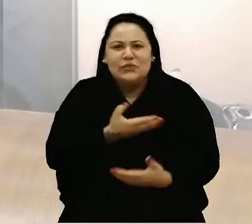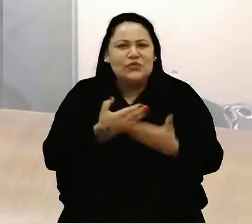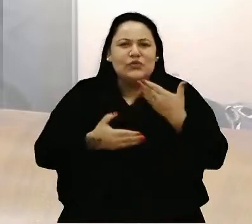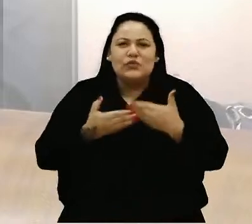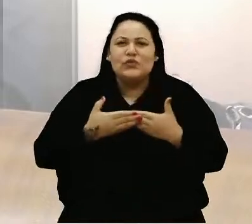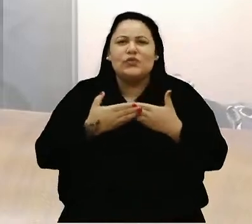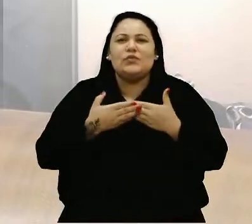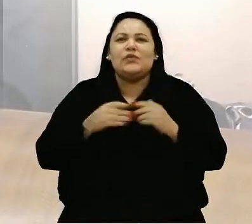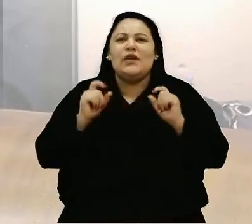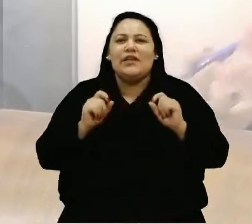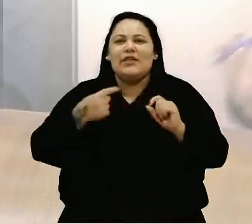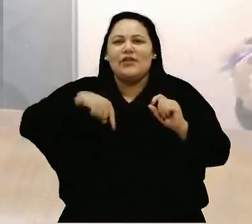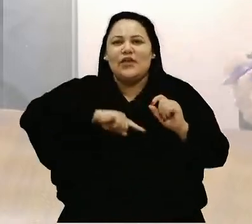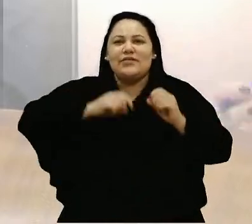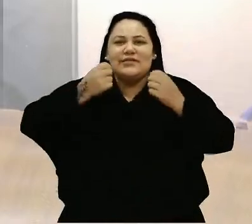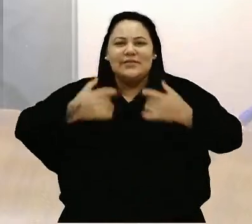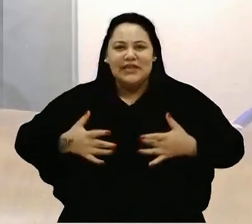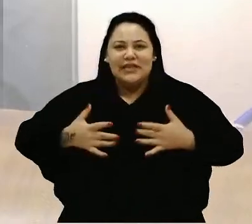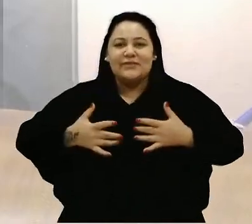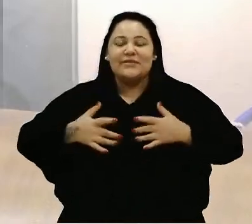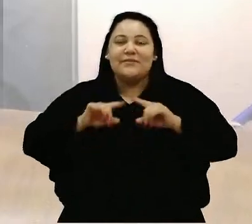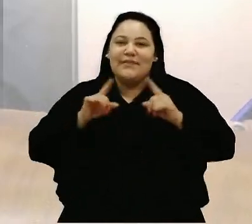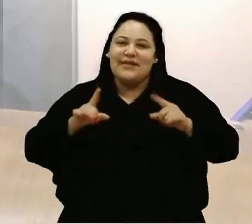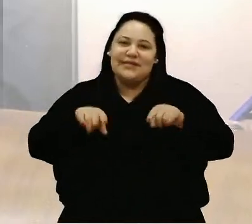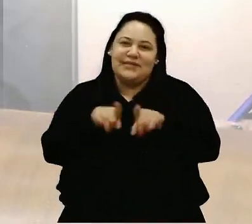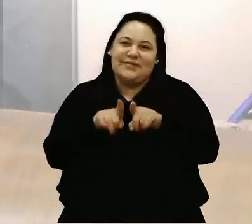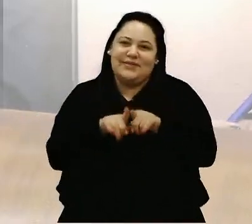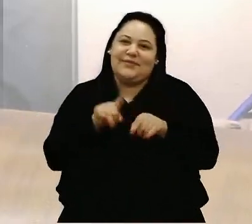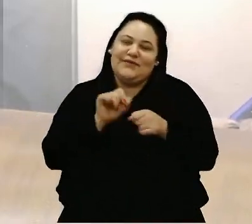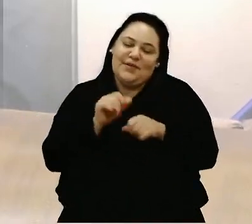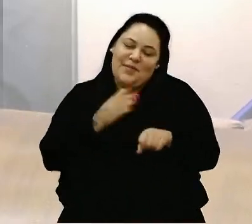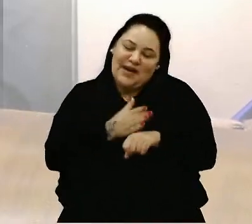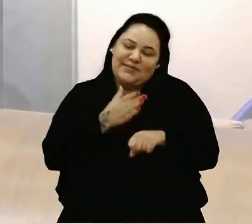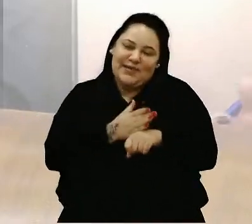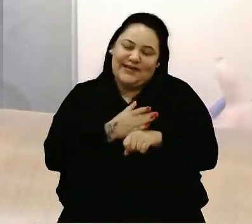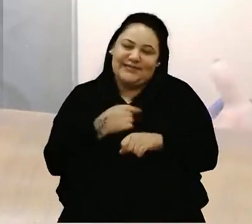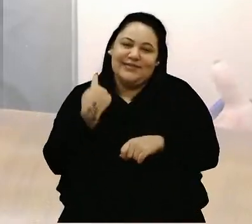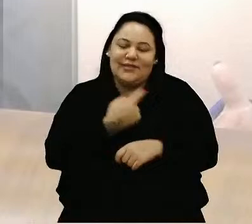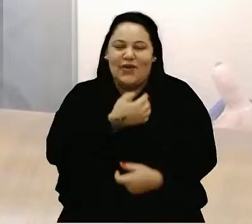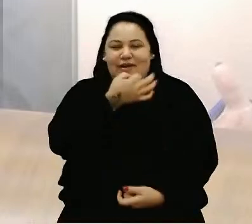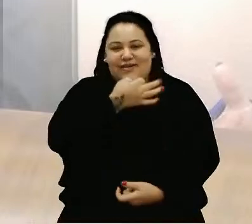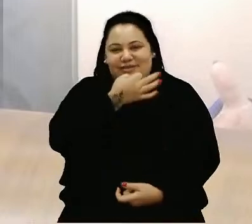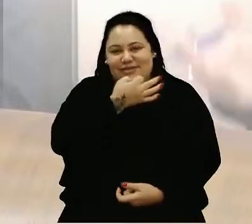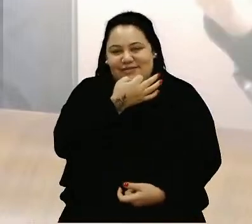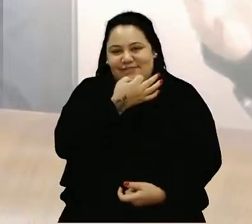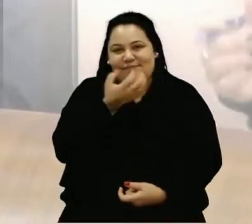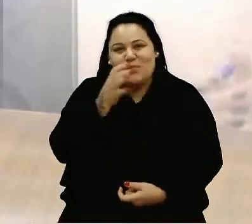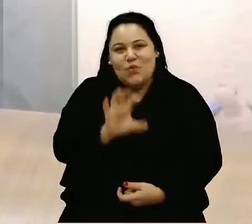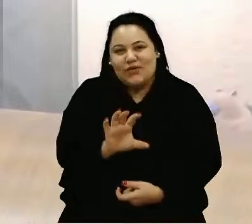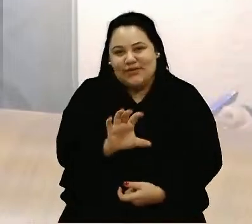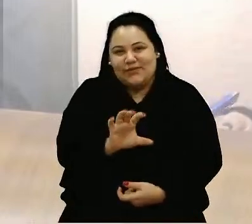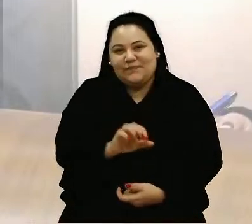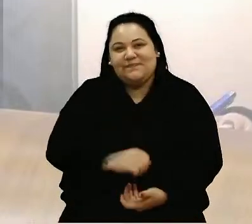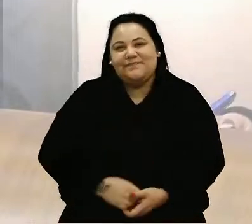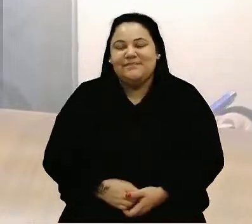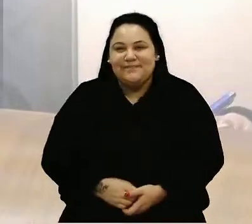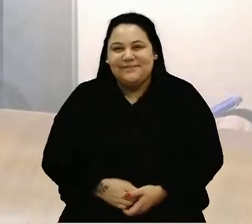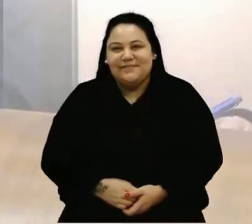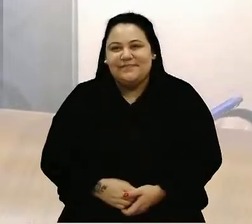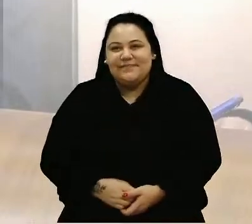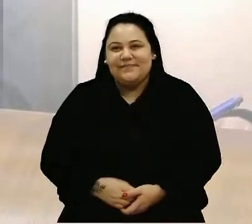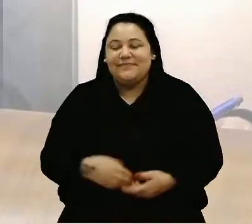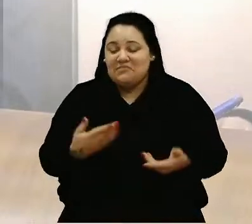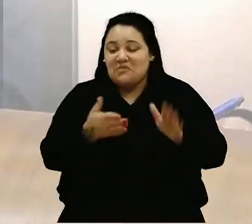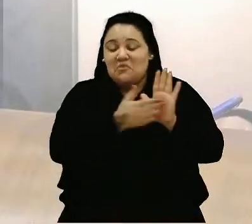trazido, mas também por fazerem efetivamente parte da nossa Caxias, por isso. Muito bem proposta